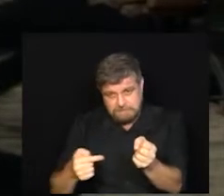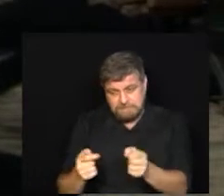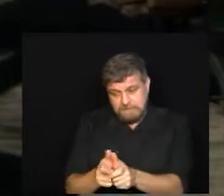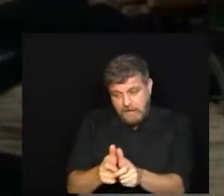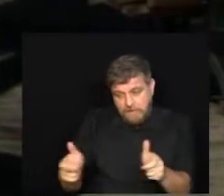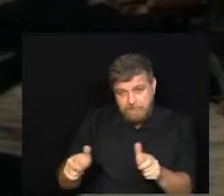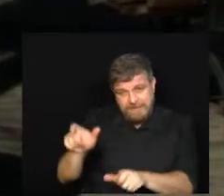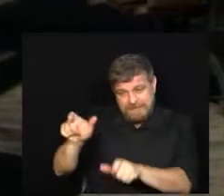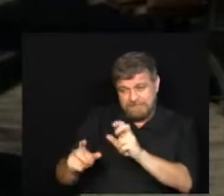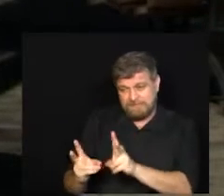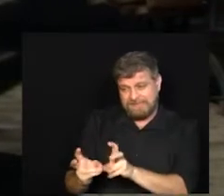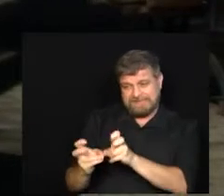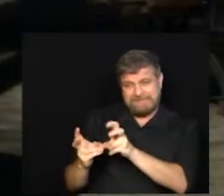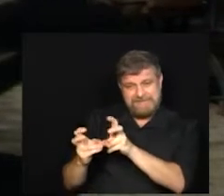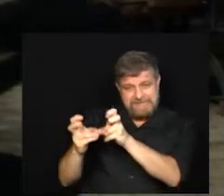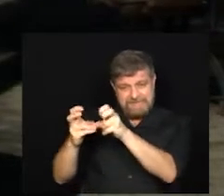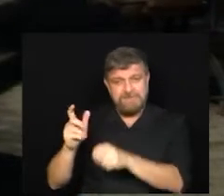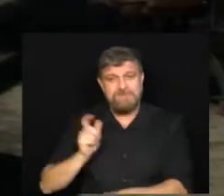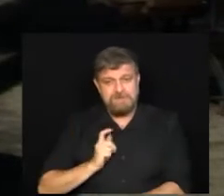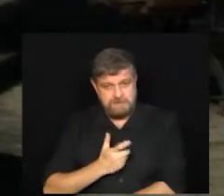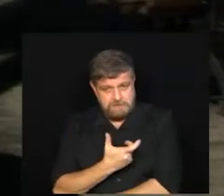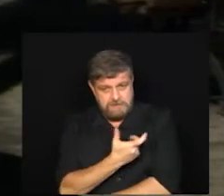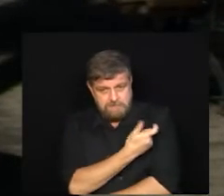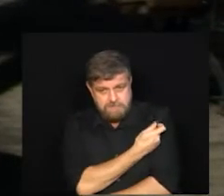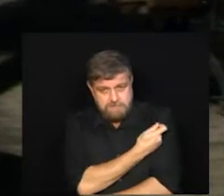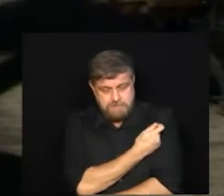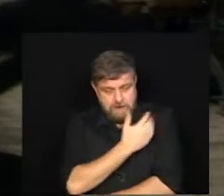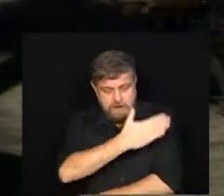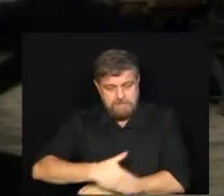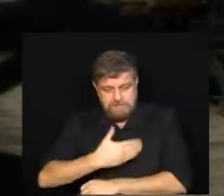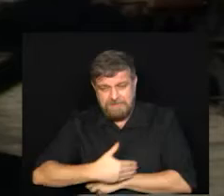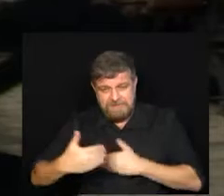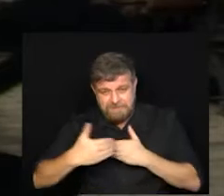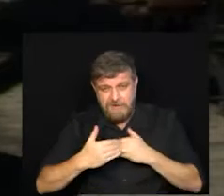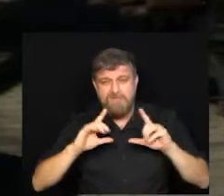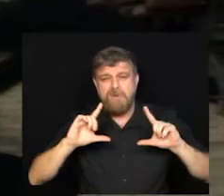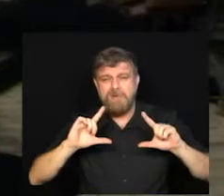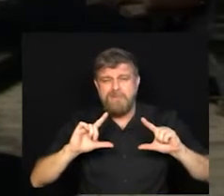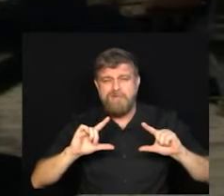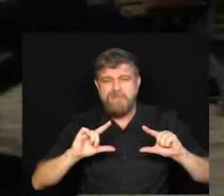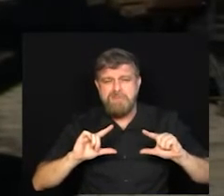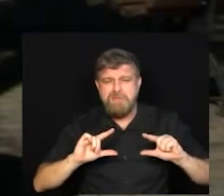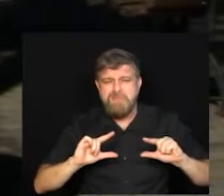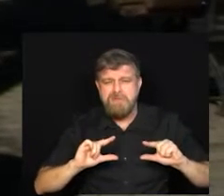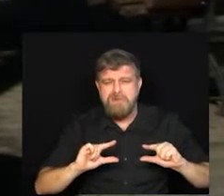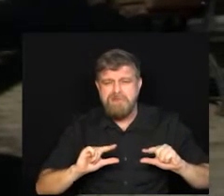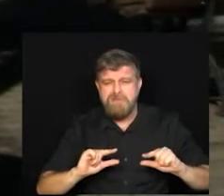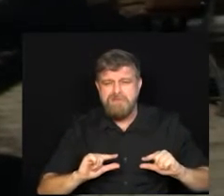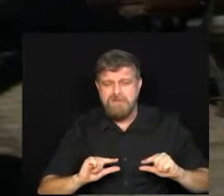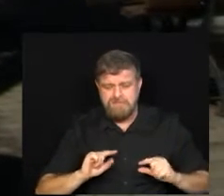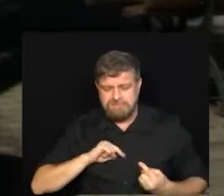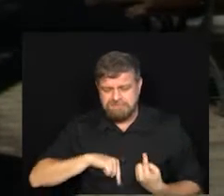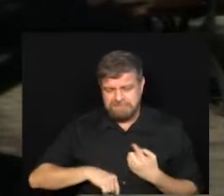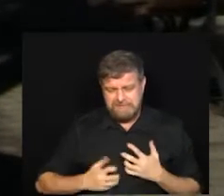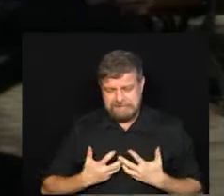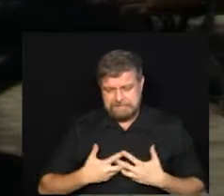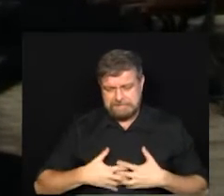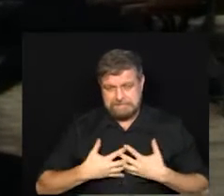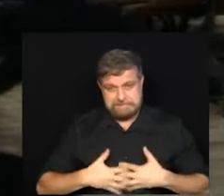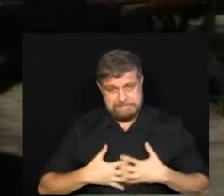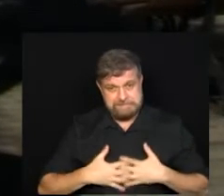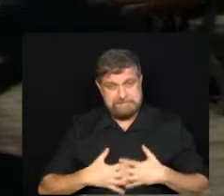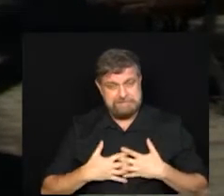pacientes oncológicos, eles vão ter a imunidade diminuída, eles vão ter menos células de defesa no corpo, e isso vai comprometer